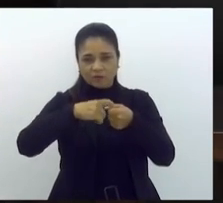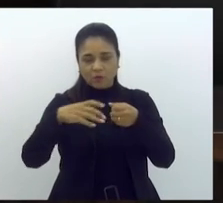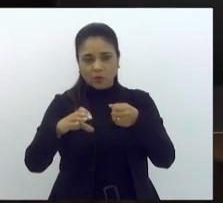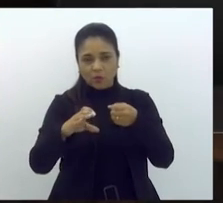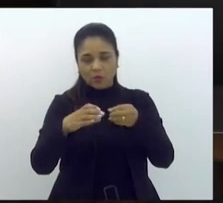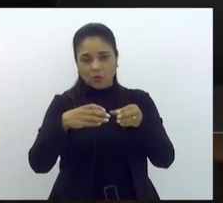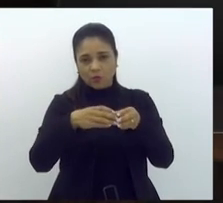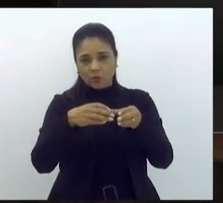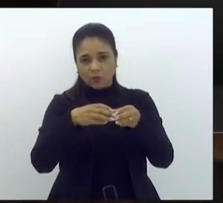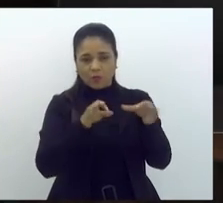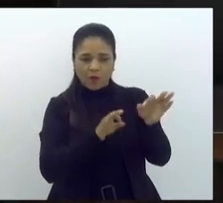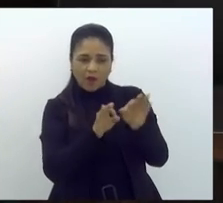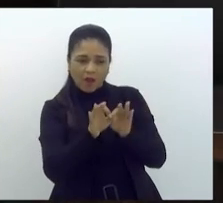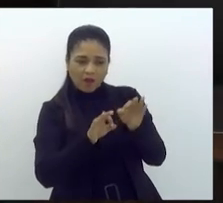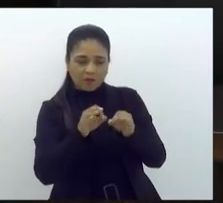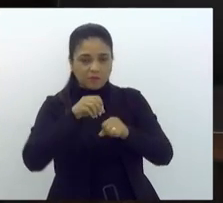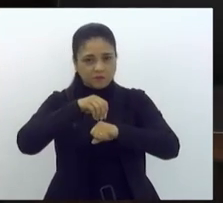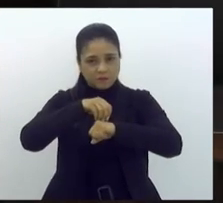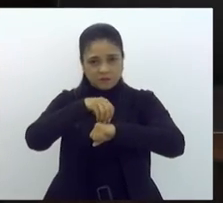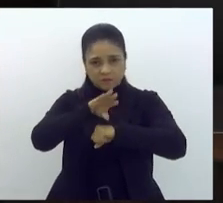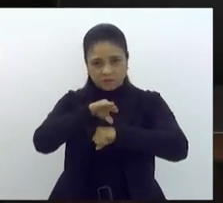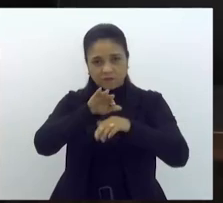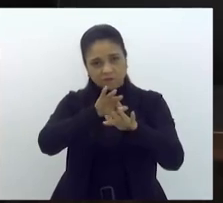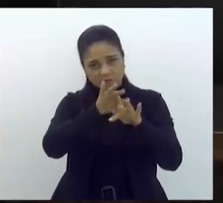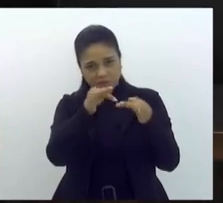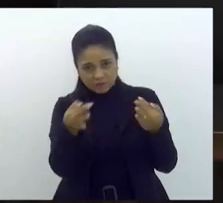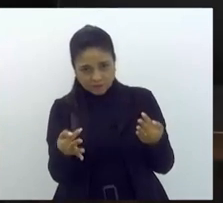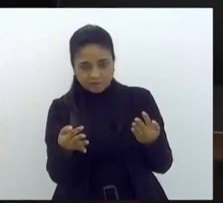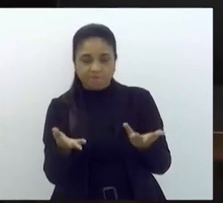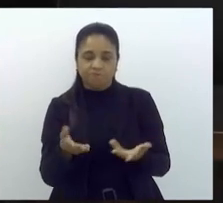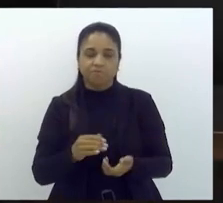elaboração da indicação simples